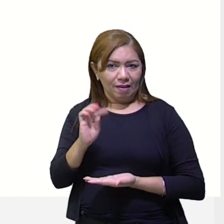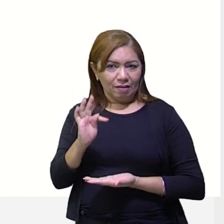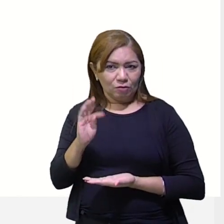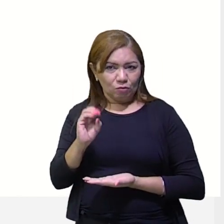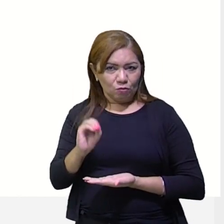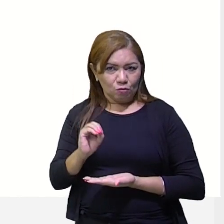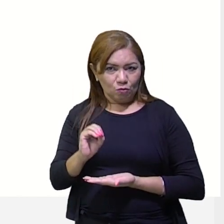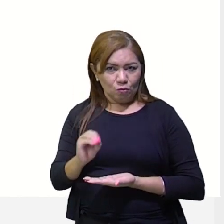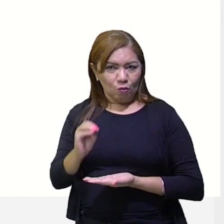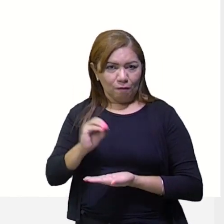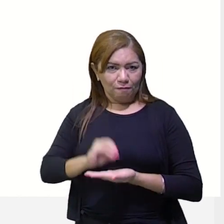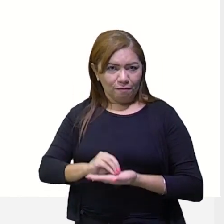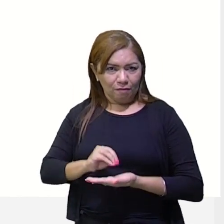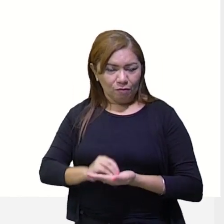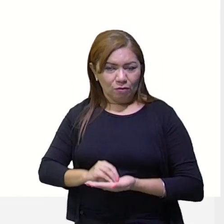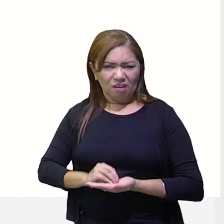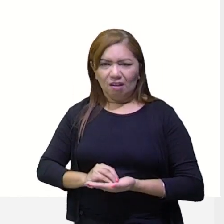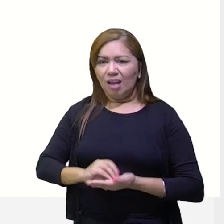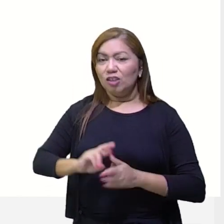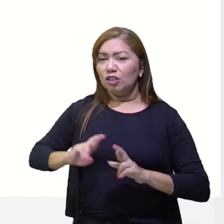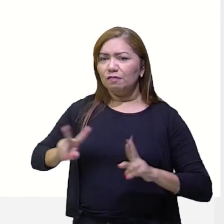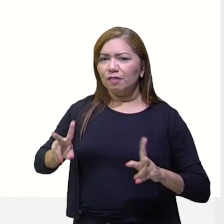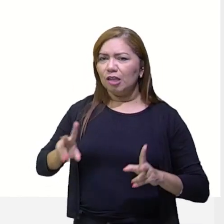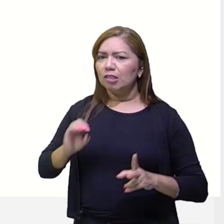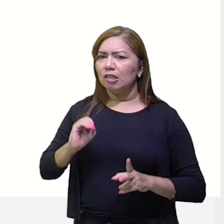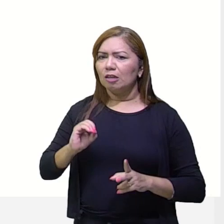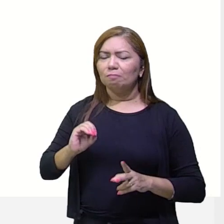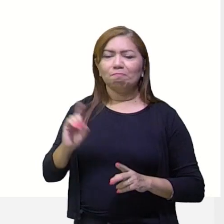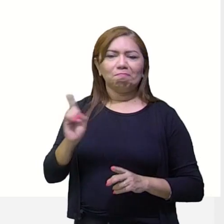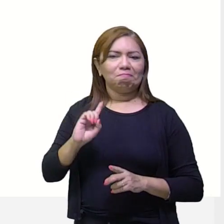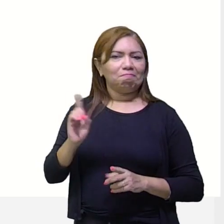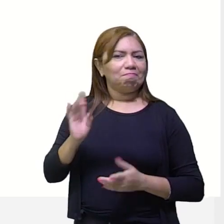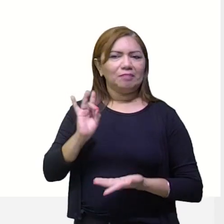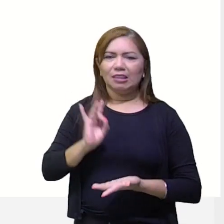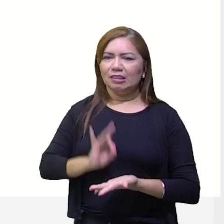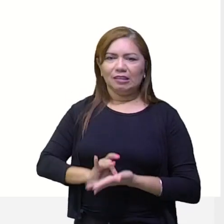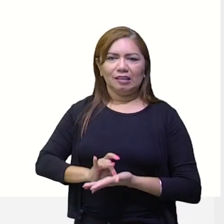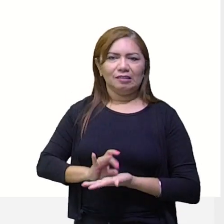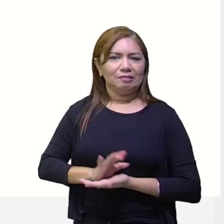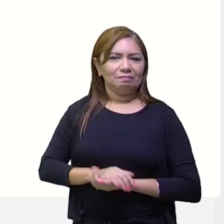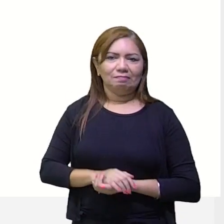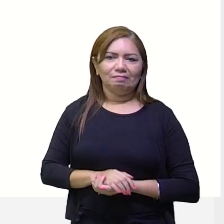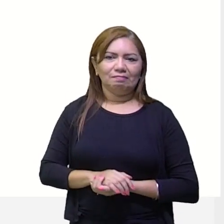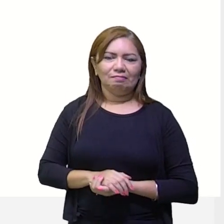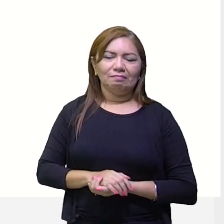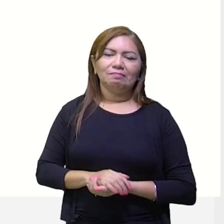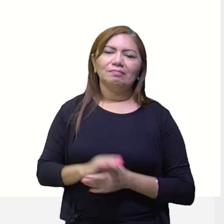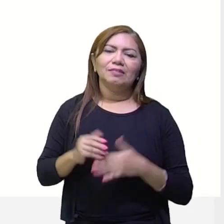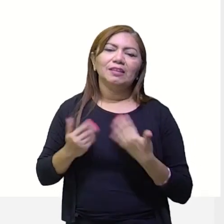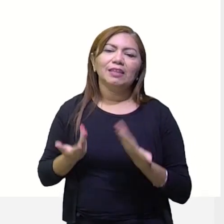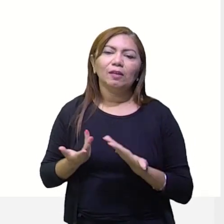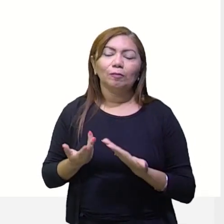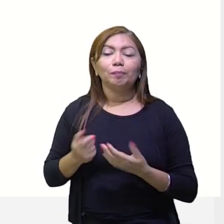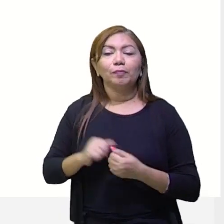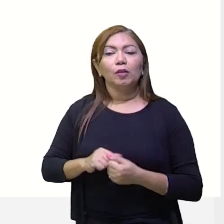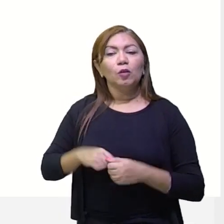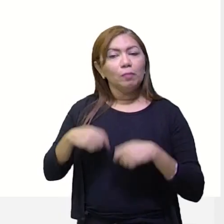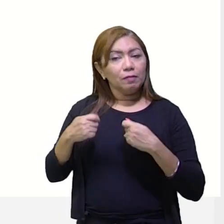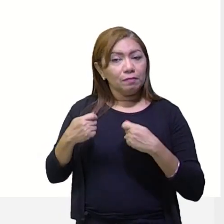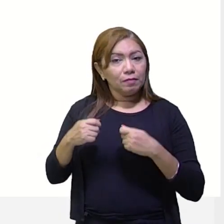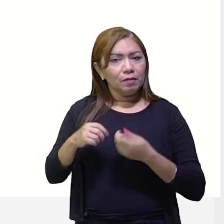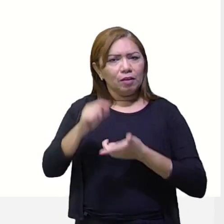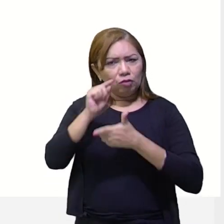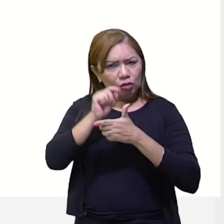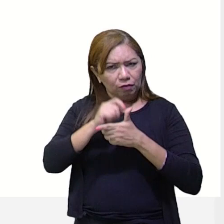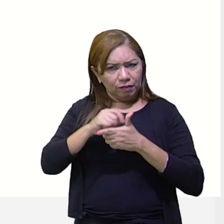zero, é uma divisão o quê? Não exata. Ok? Para fazer a divisão, nós recorremos a quem